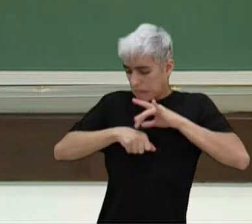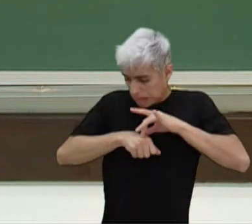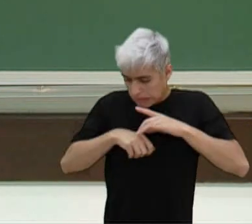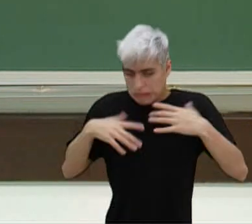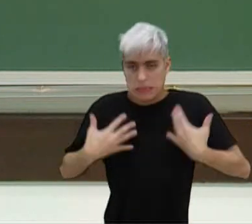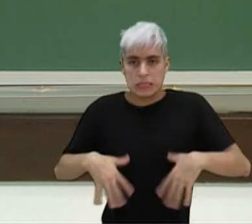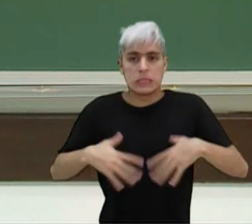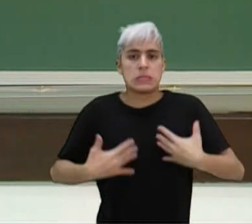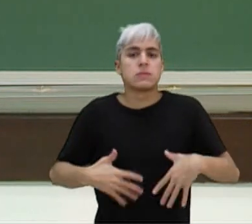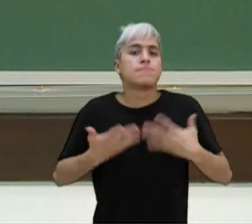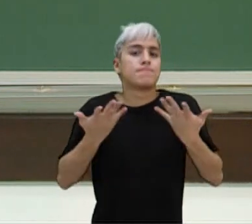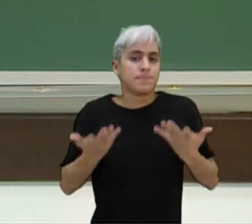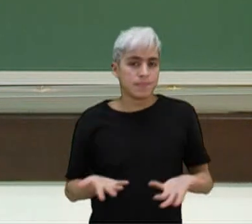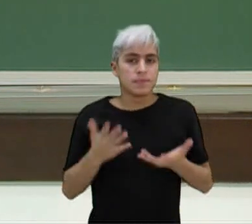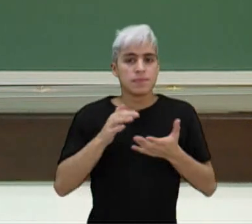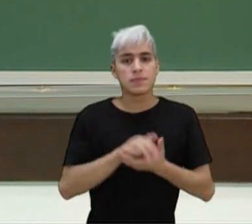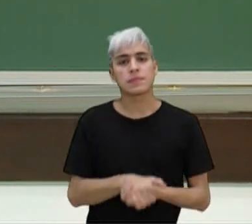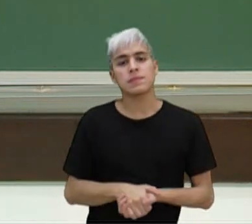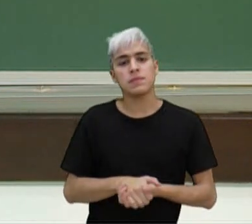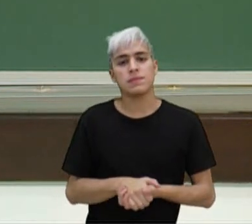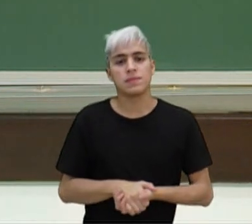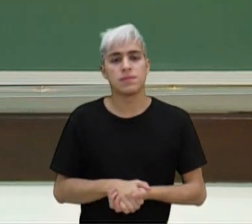de doenças, certo?